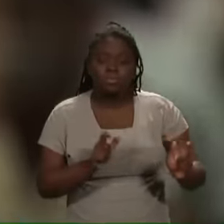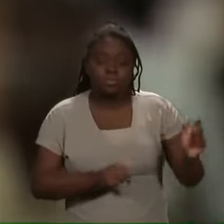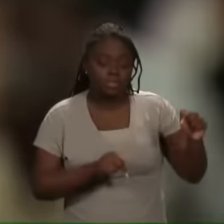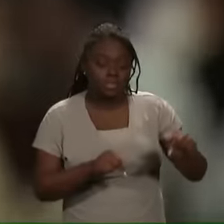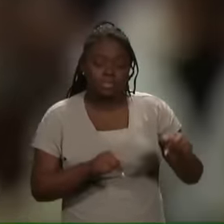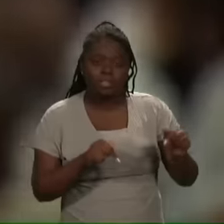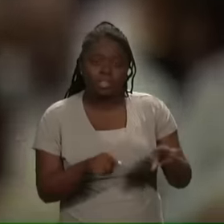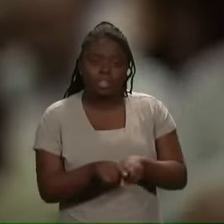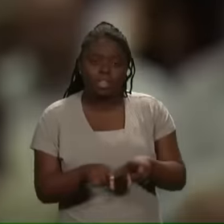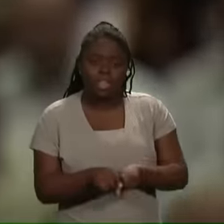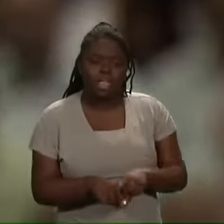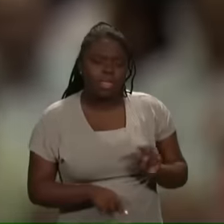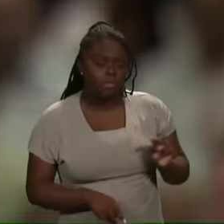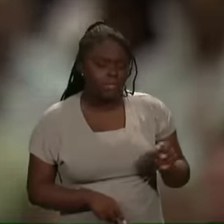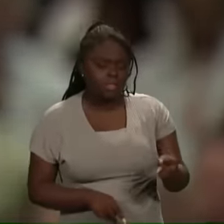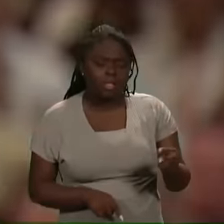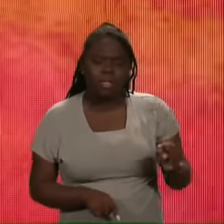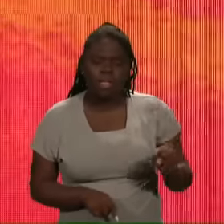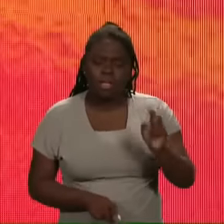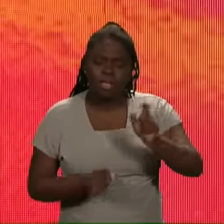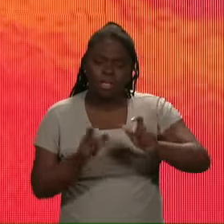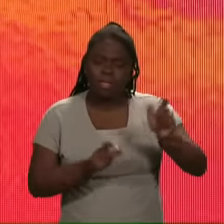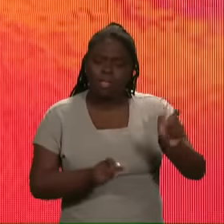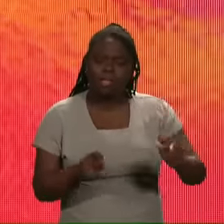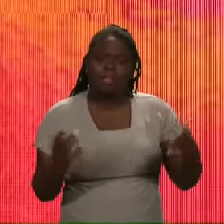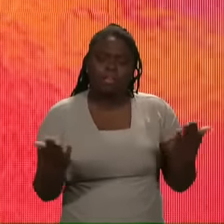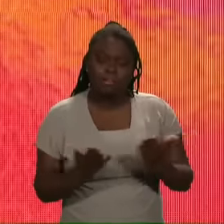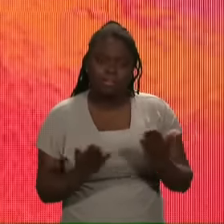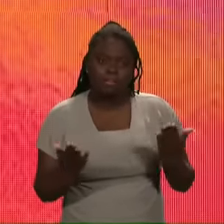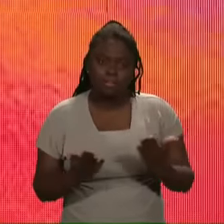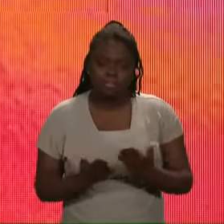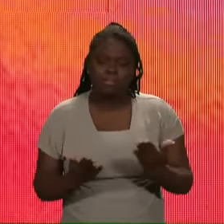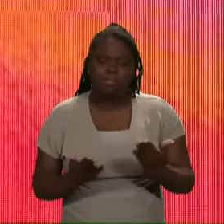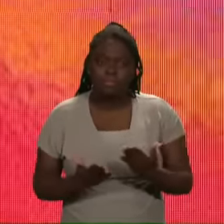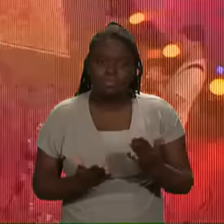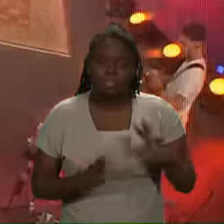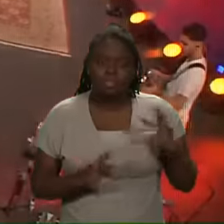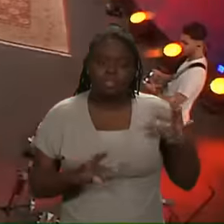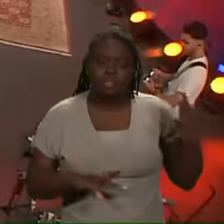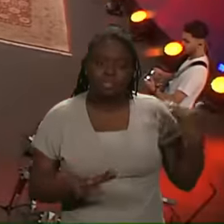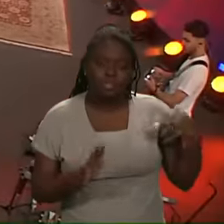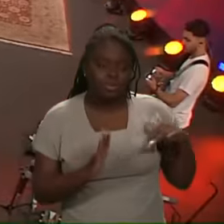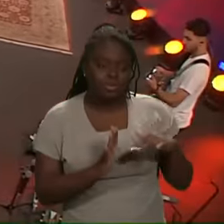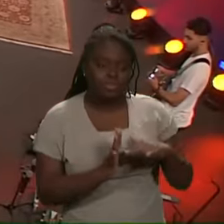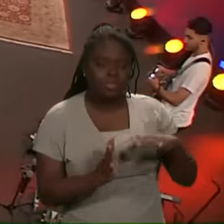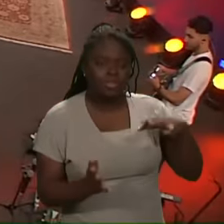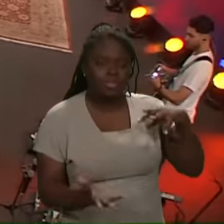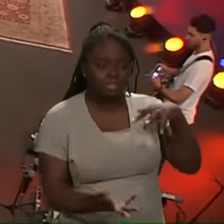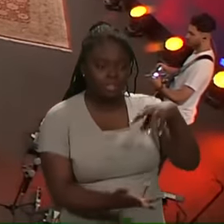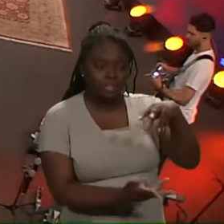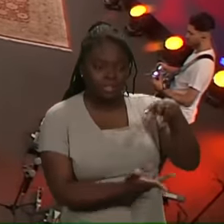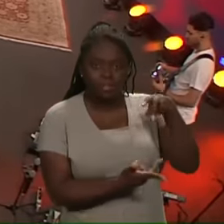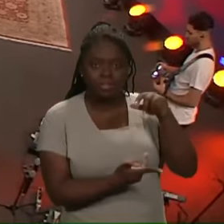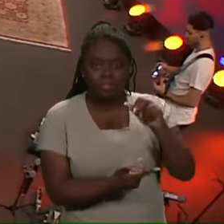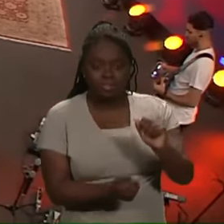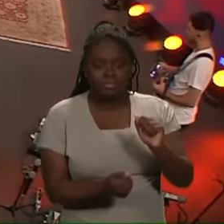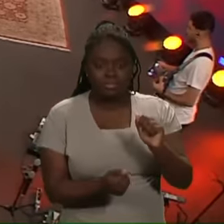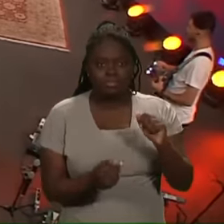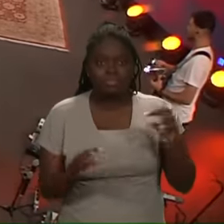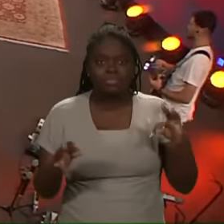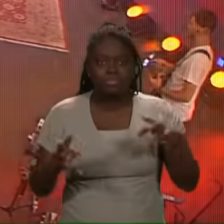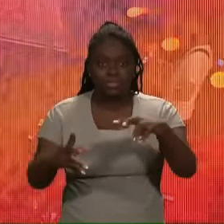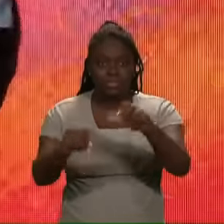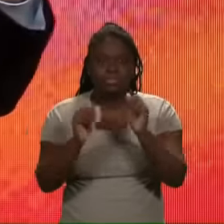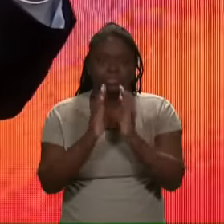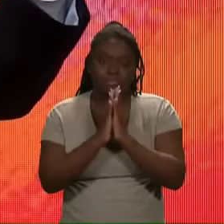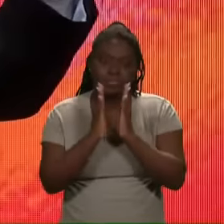com milhares que estão nos acompanhando agora, em toda a face da terra. Todos nós vamos